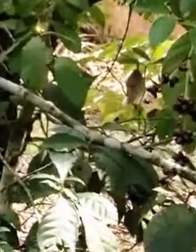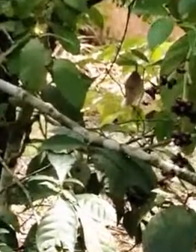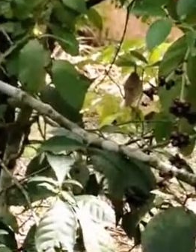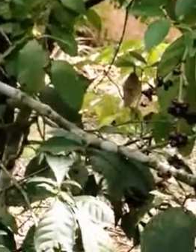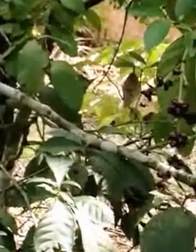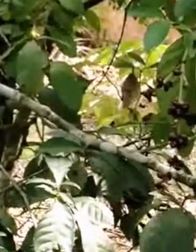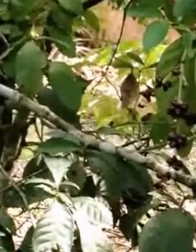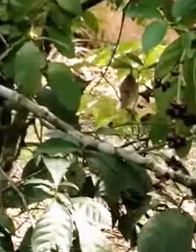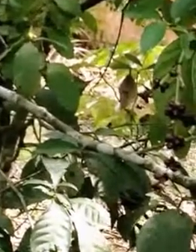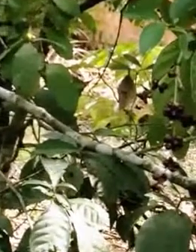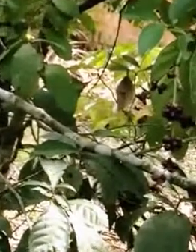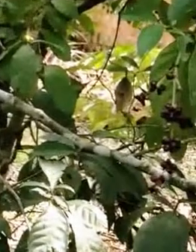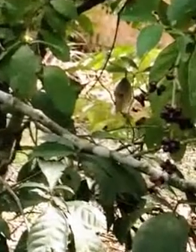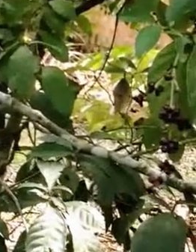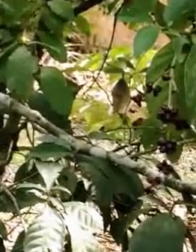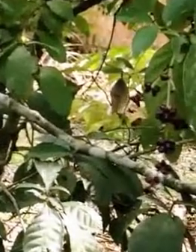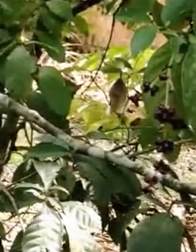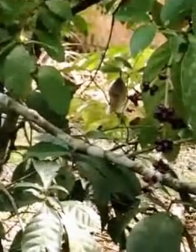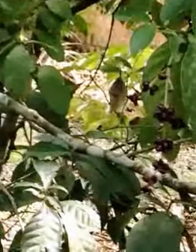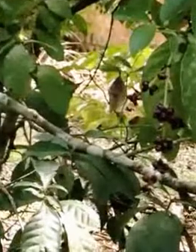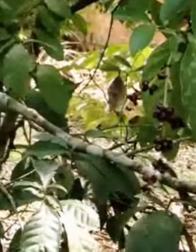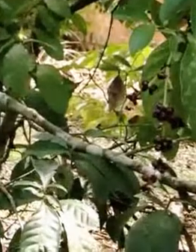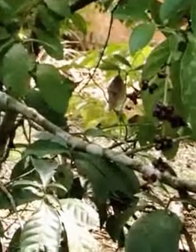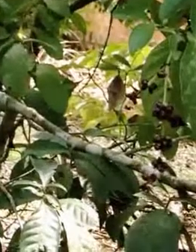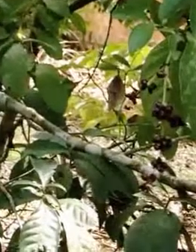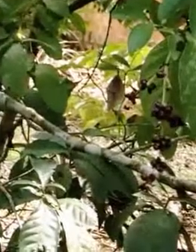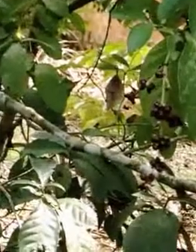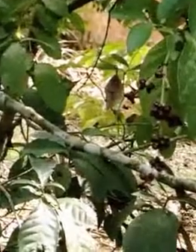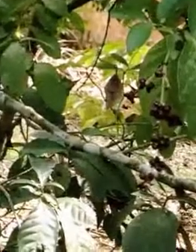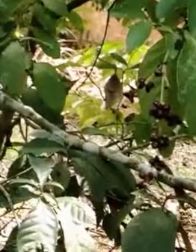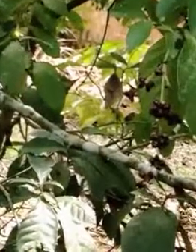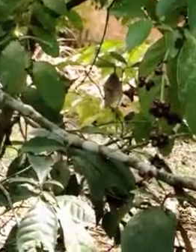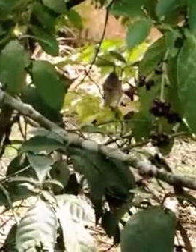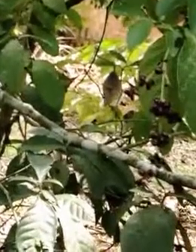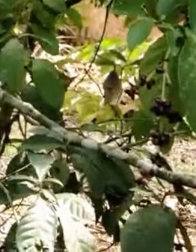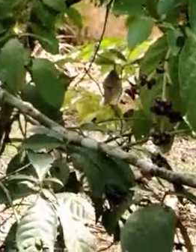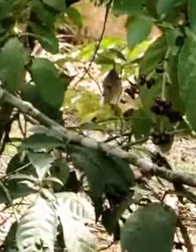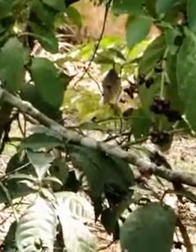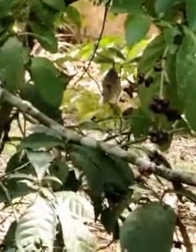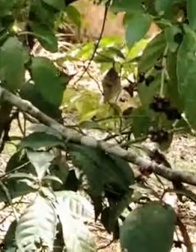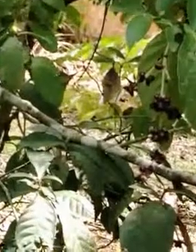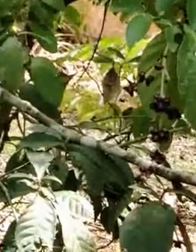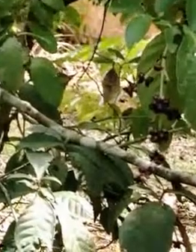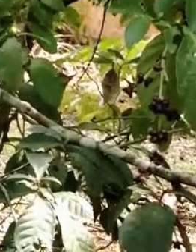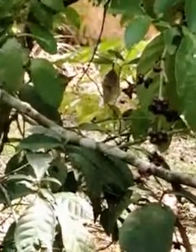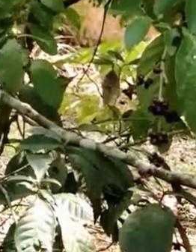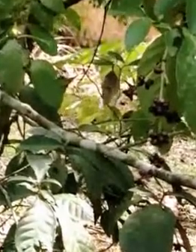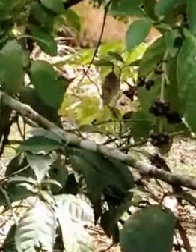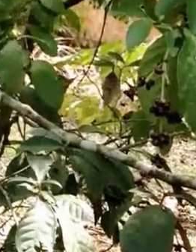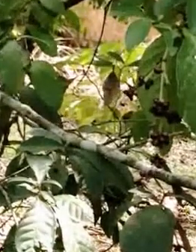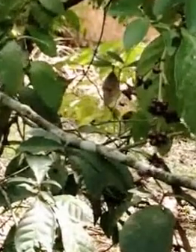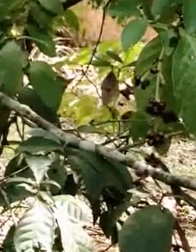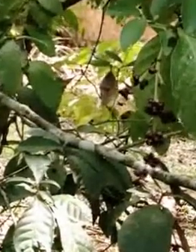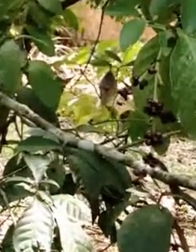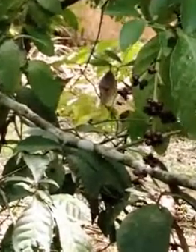me deu esta luz. Esta luz é